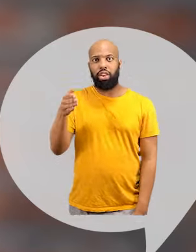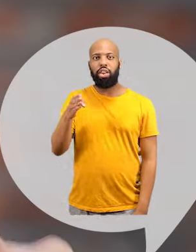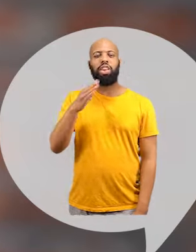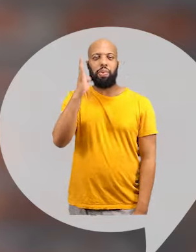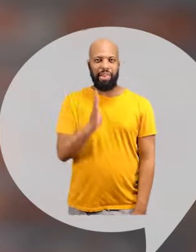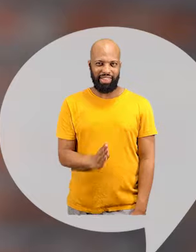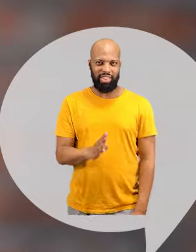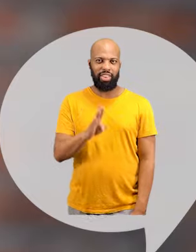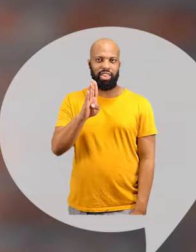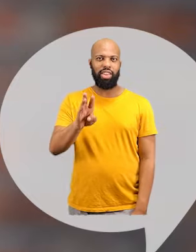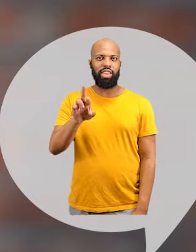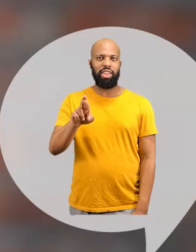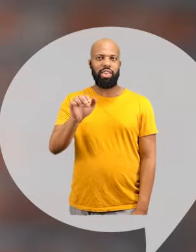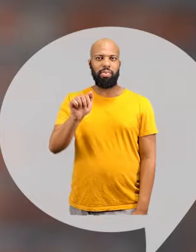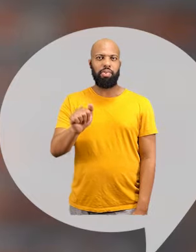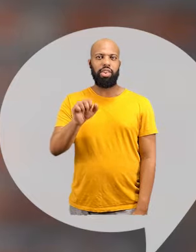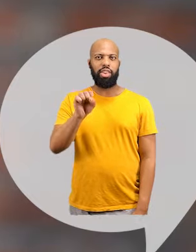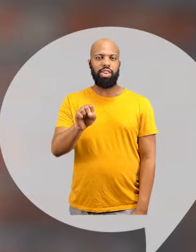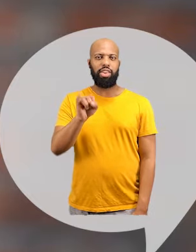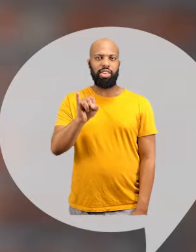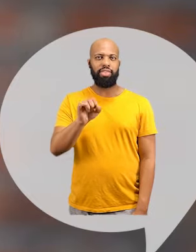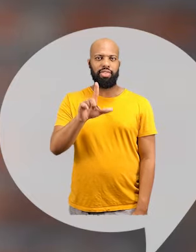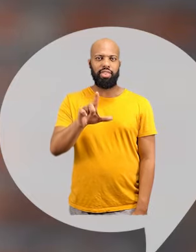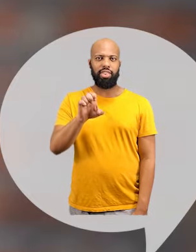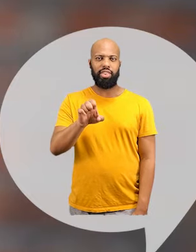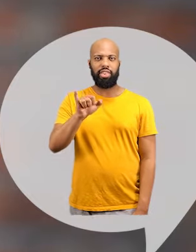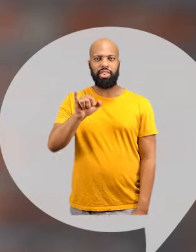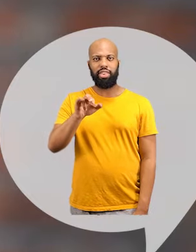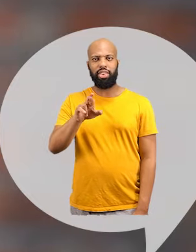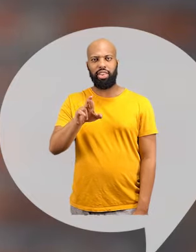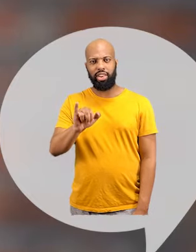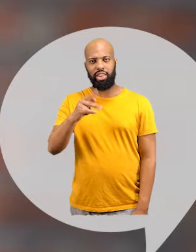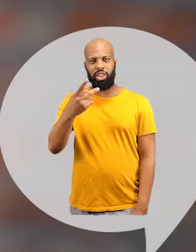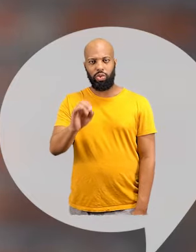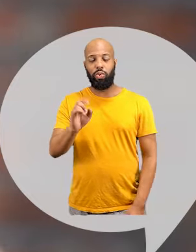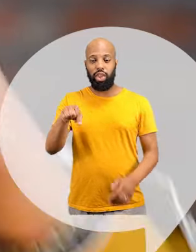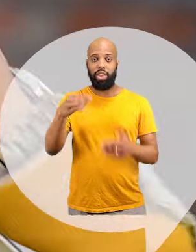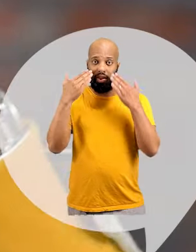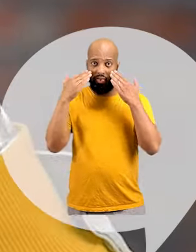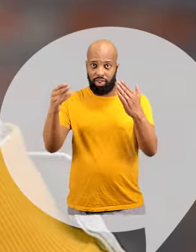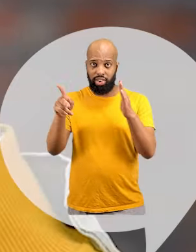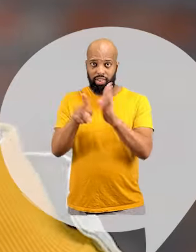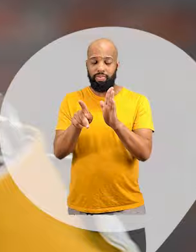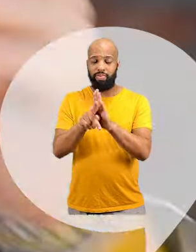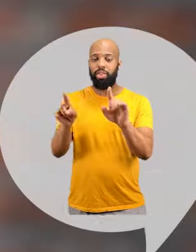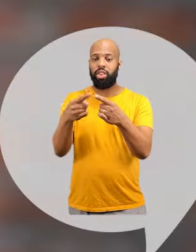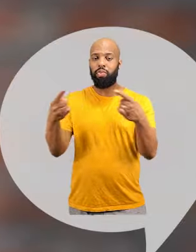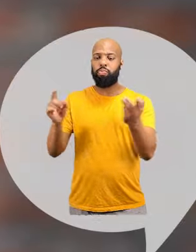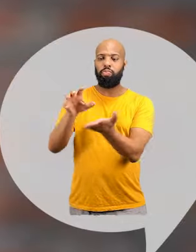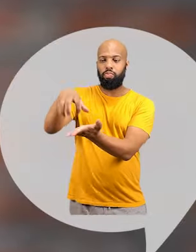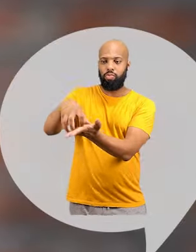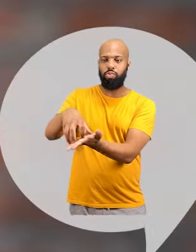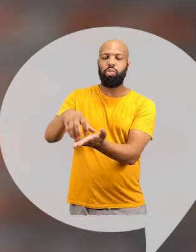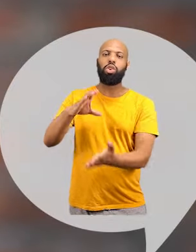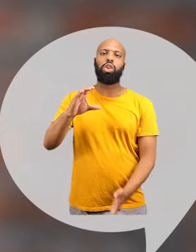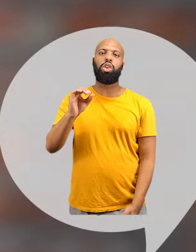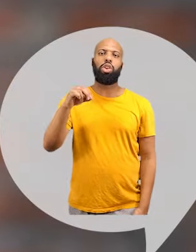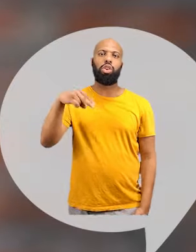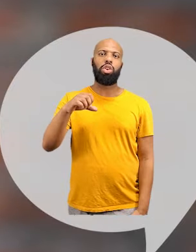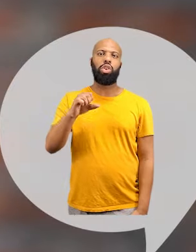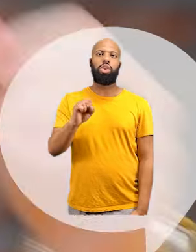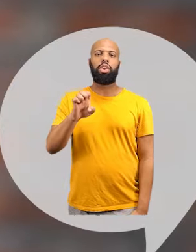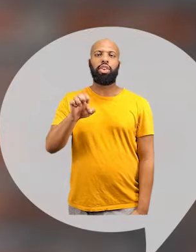brasileirinho o brasileirinho é um barco toca choro aqui em Curitiba e na frente da do conservatório brasileira e tem um